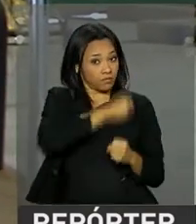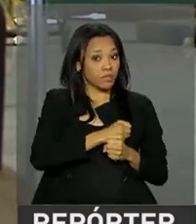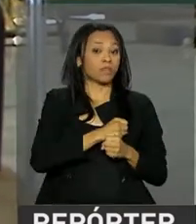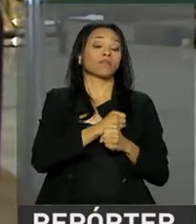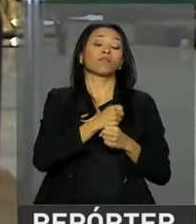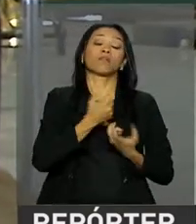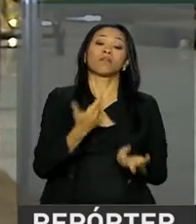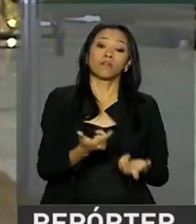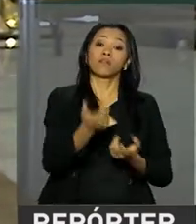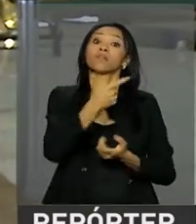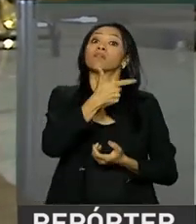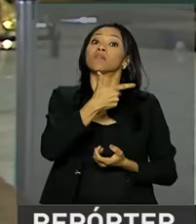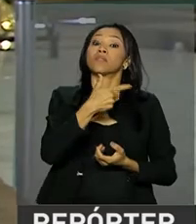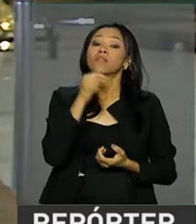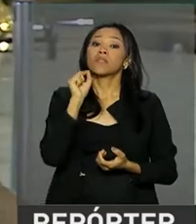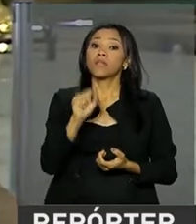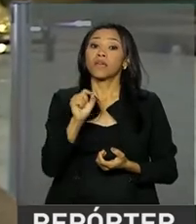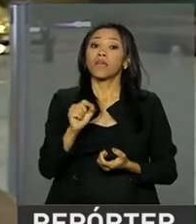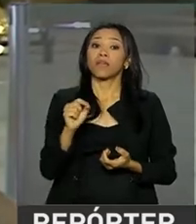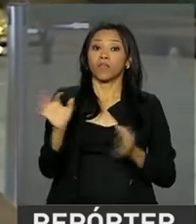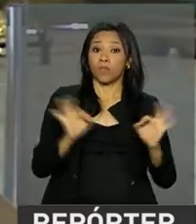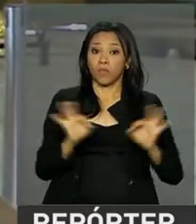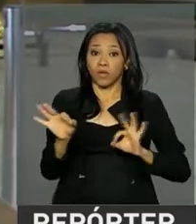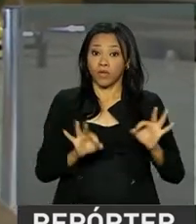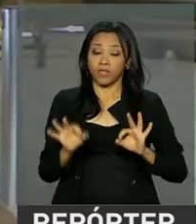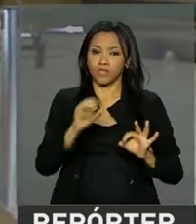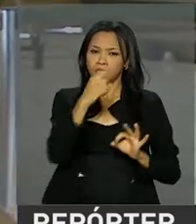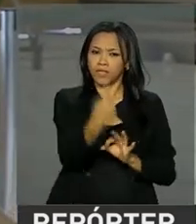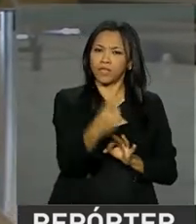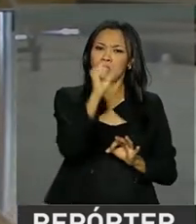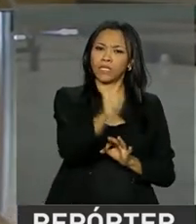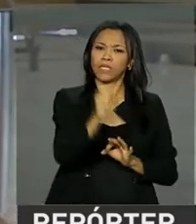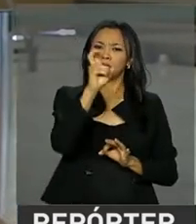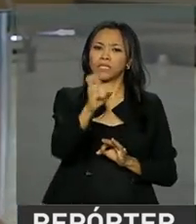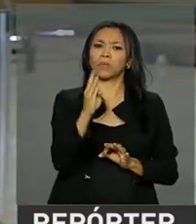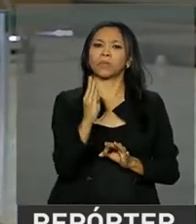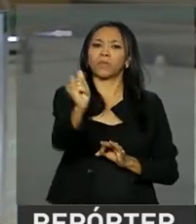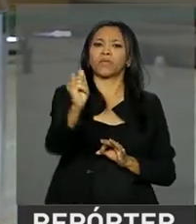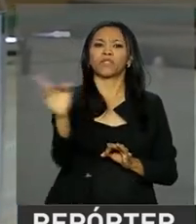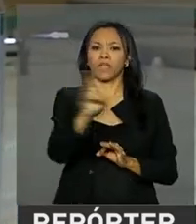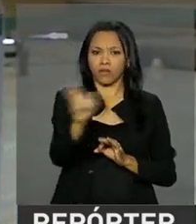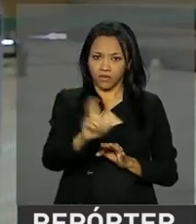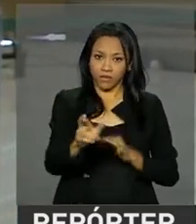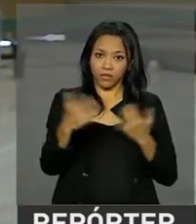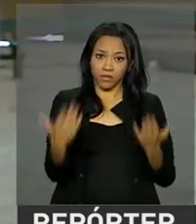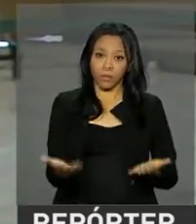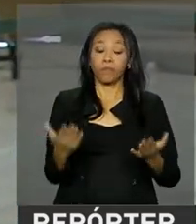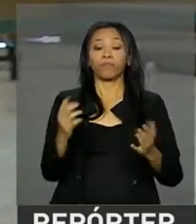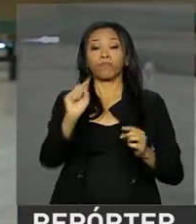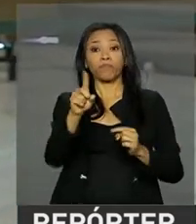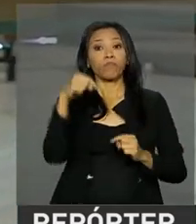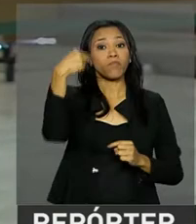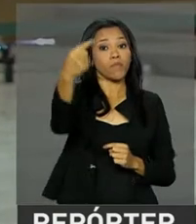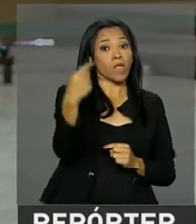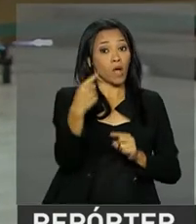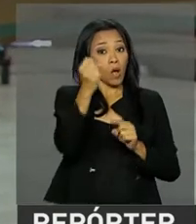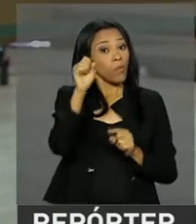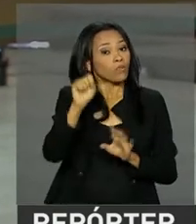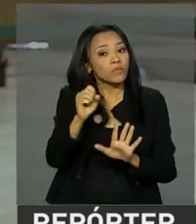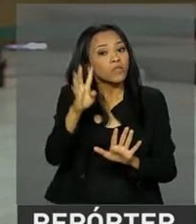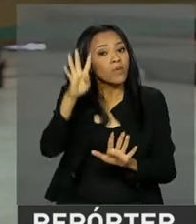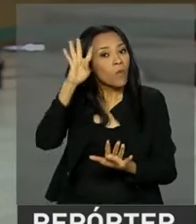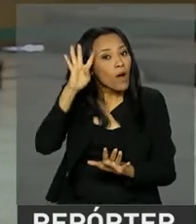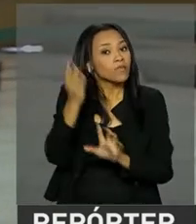de 2016-2017, que ficou em 185 bilhões de reais. Na quarta-feira passada, o